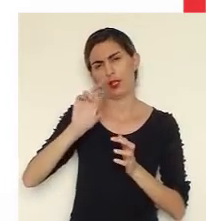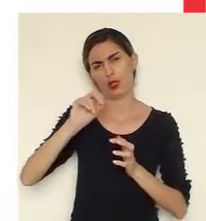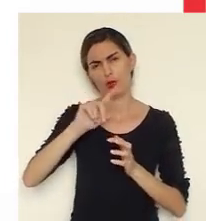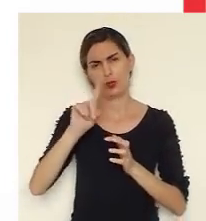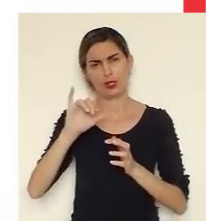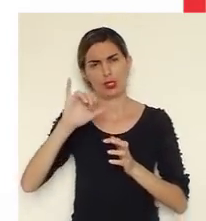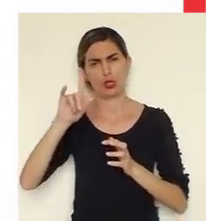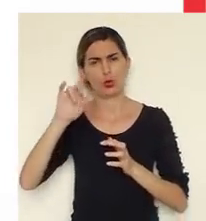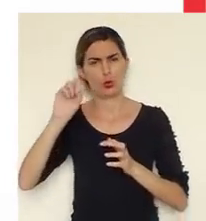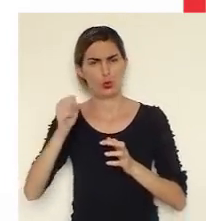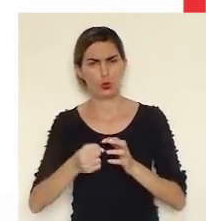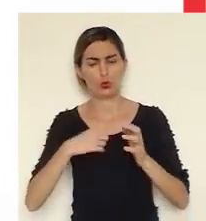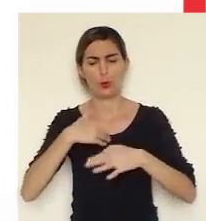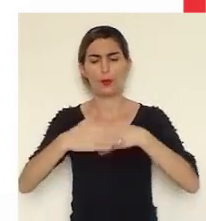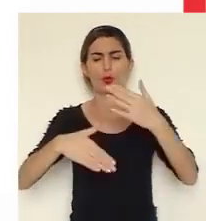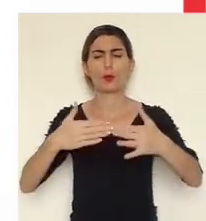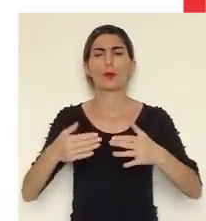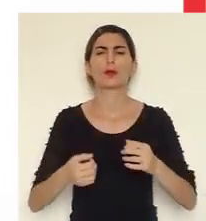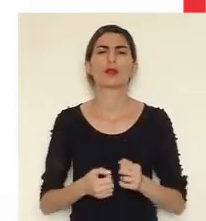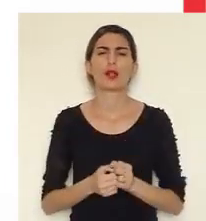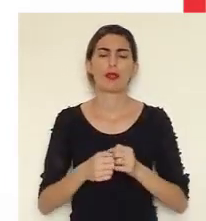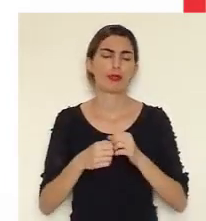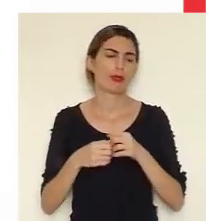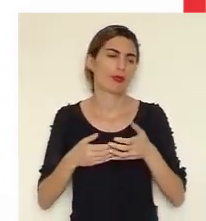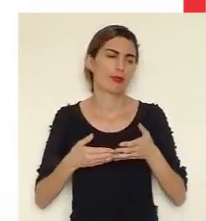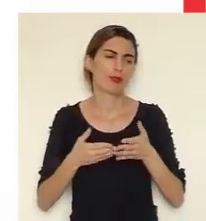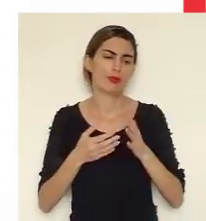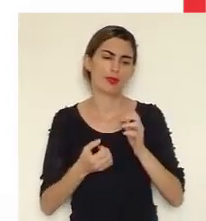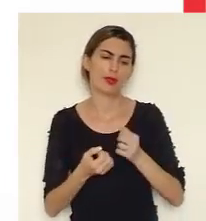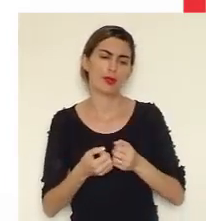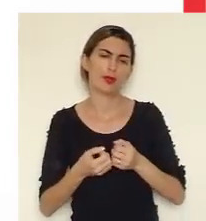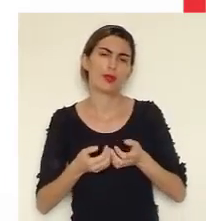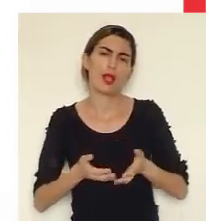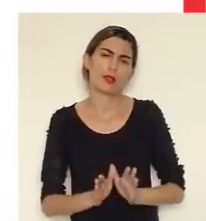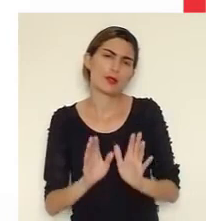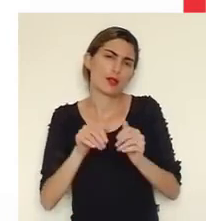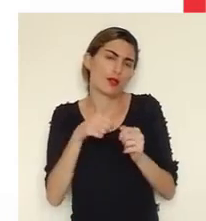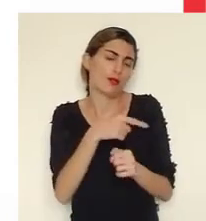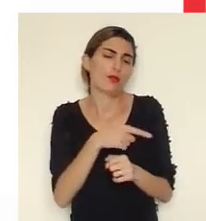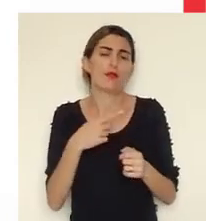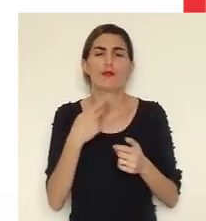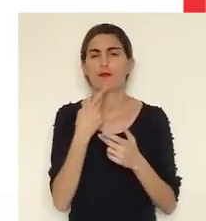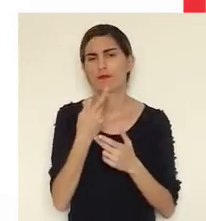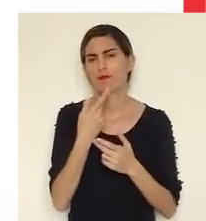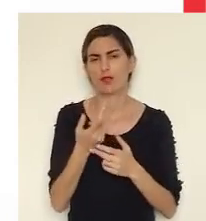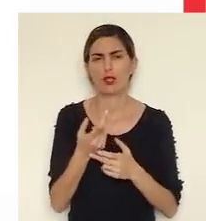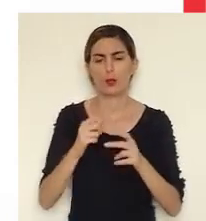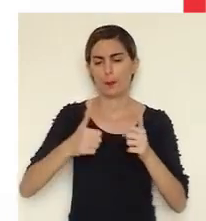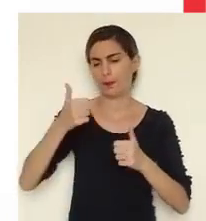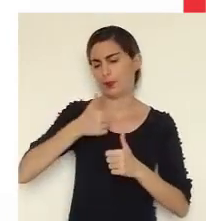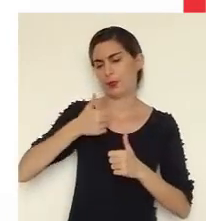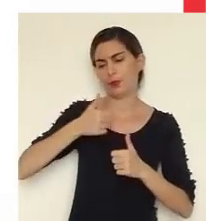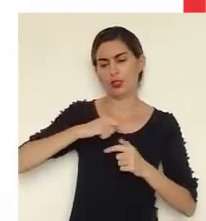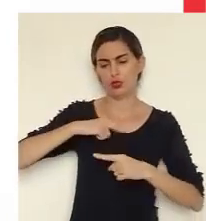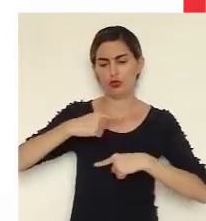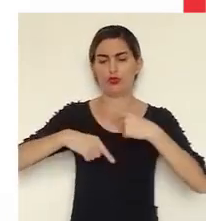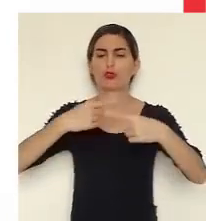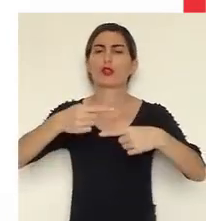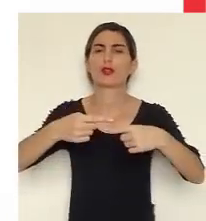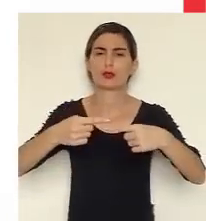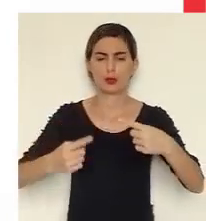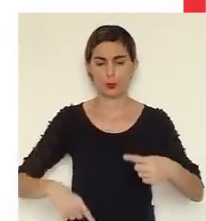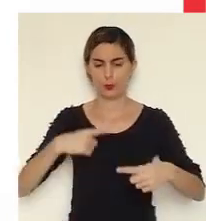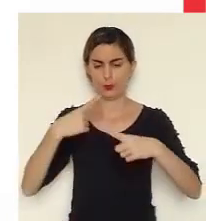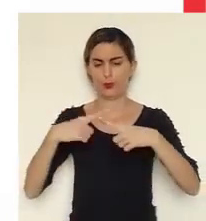né? Qual é a probabilidade de nascerem? Quando eu falo assim, heterozigotos, eu estou falando da primeira